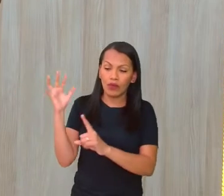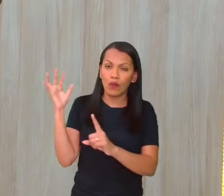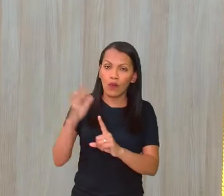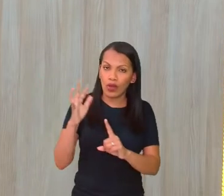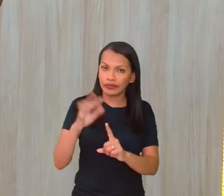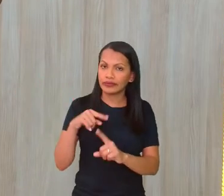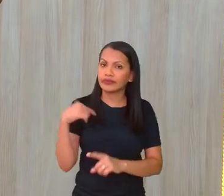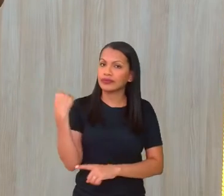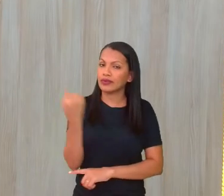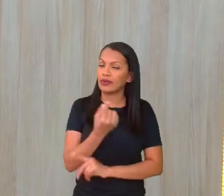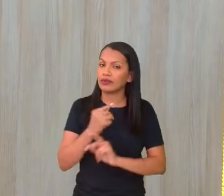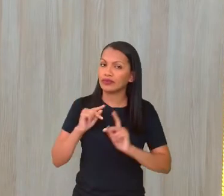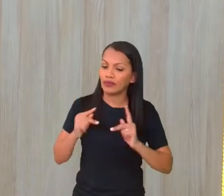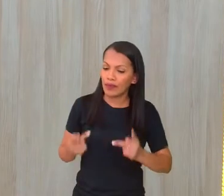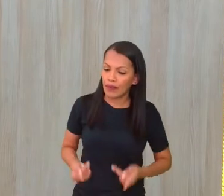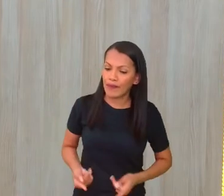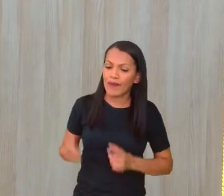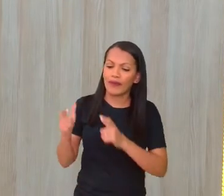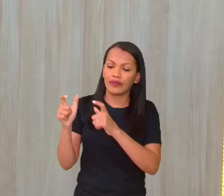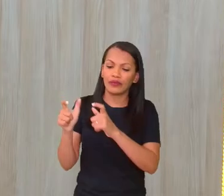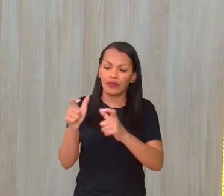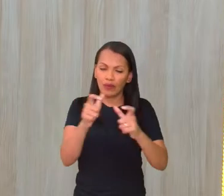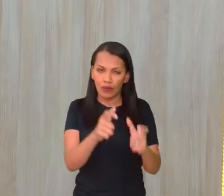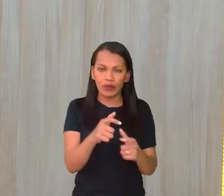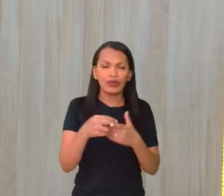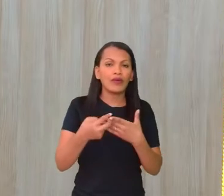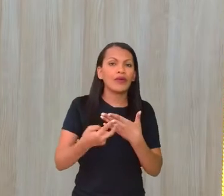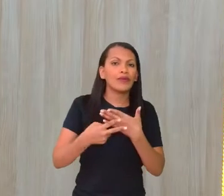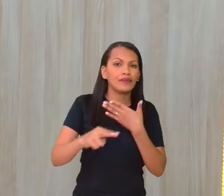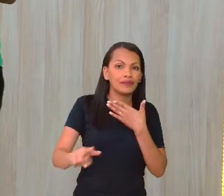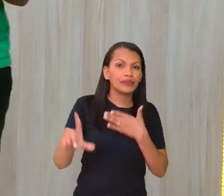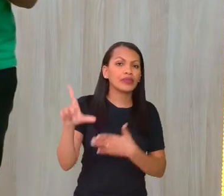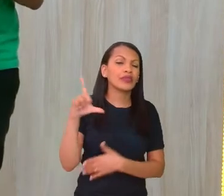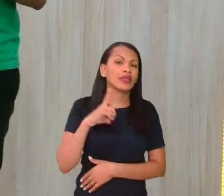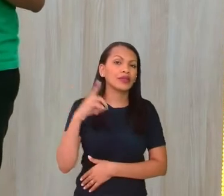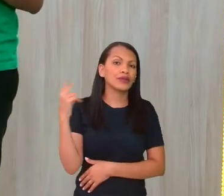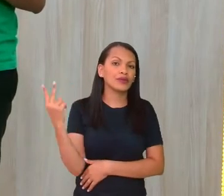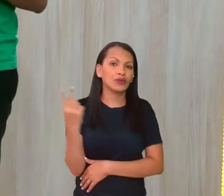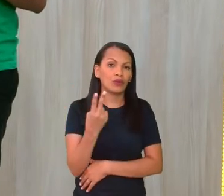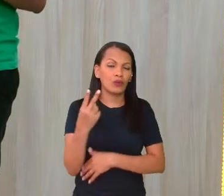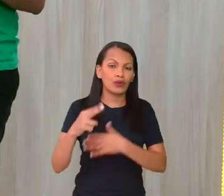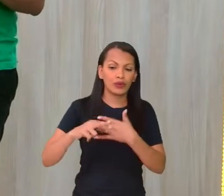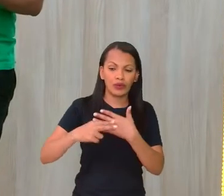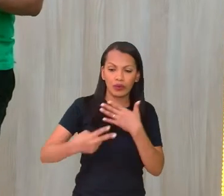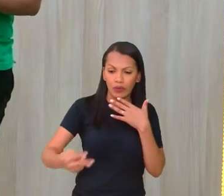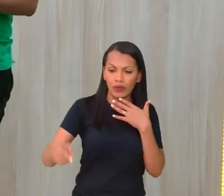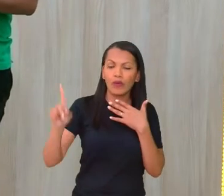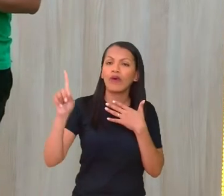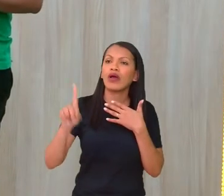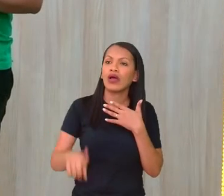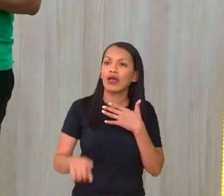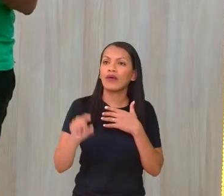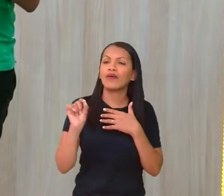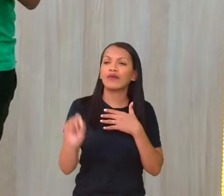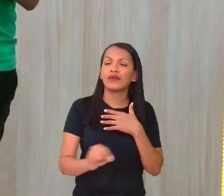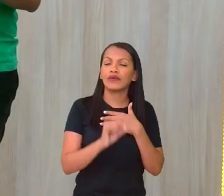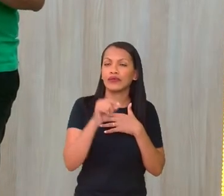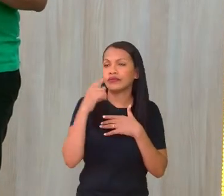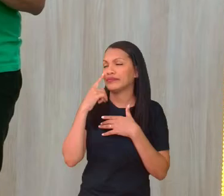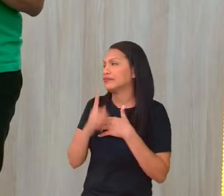tá? Então, uma das consequências, né, e temos duas consequências, é essa. Então aqui,